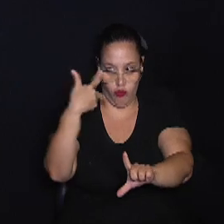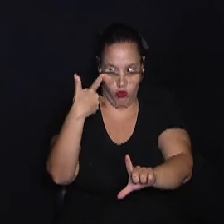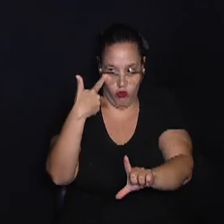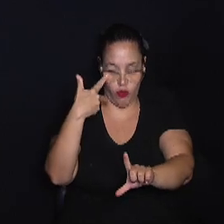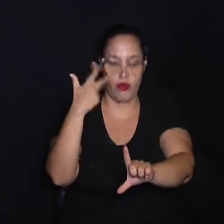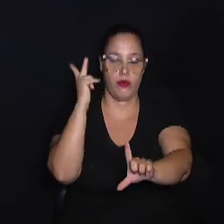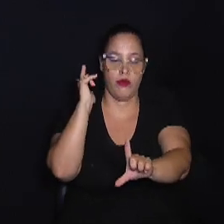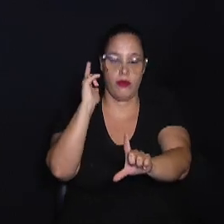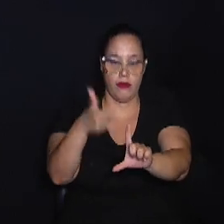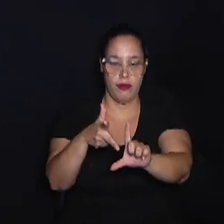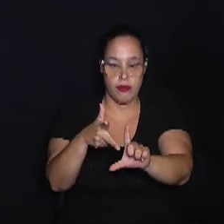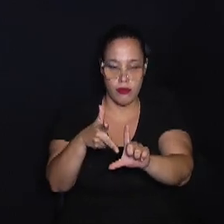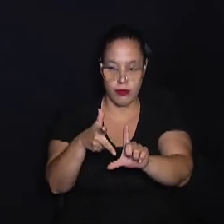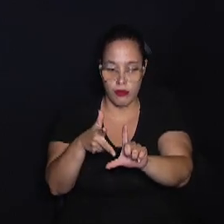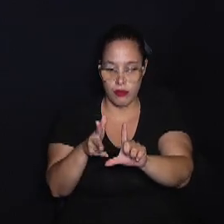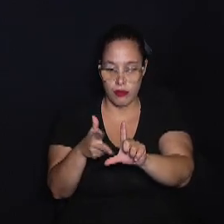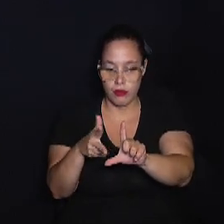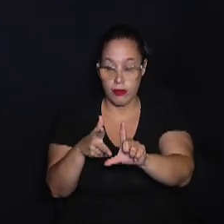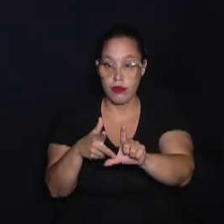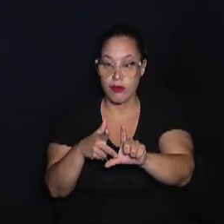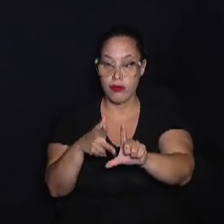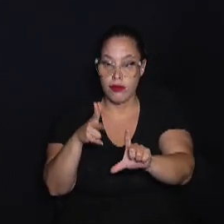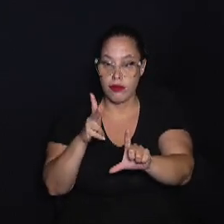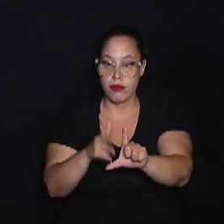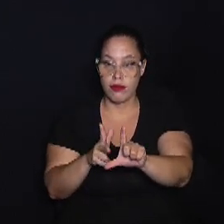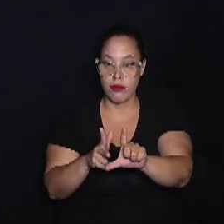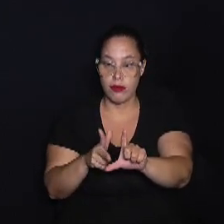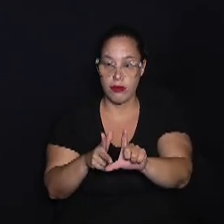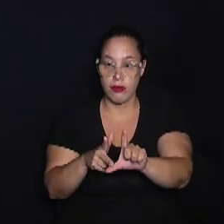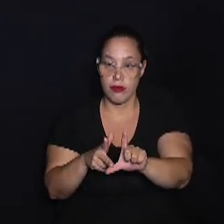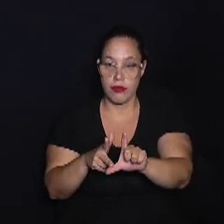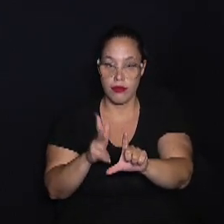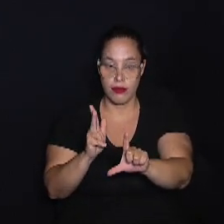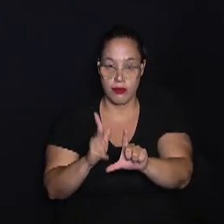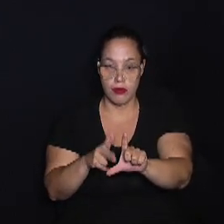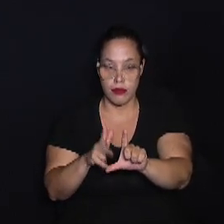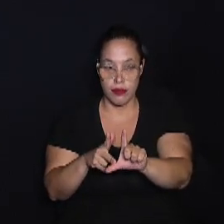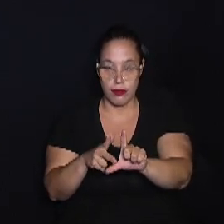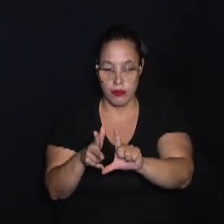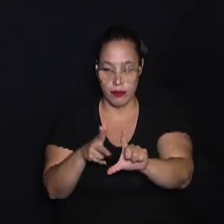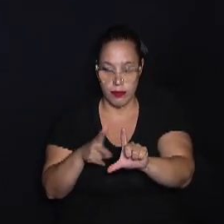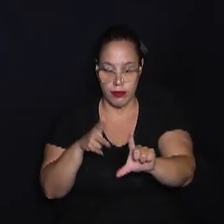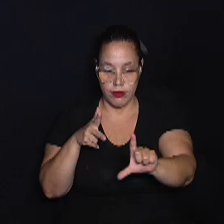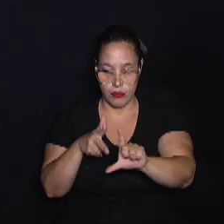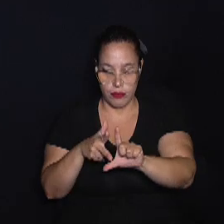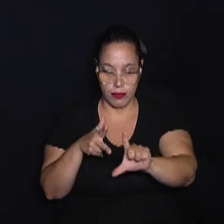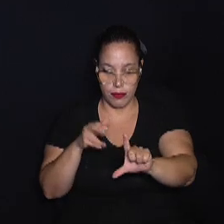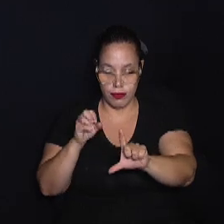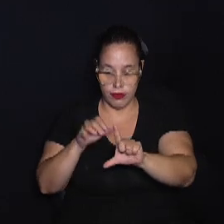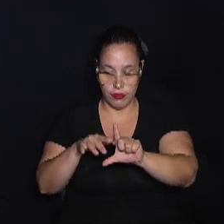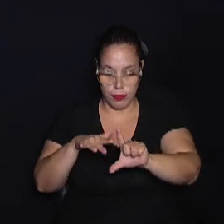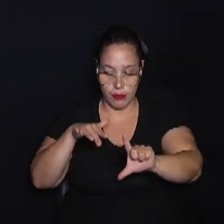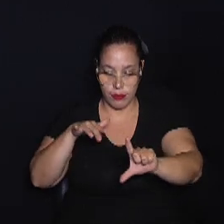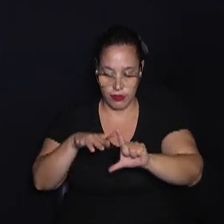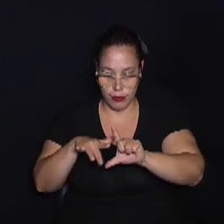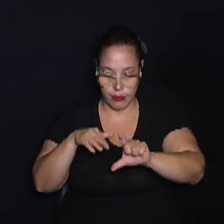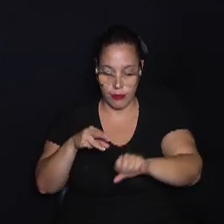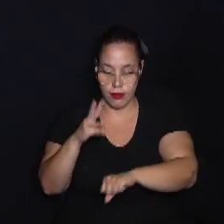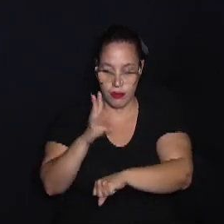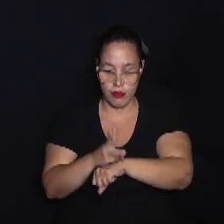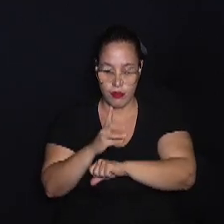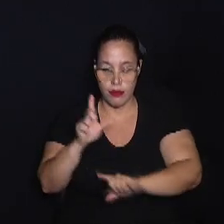foto e você vai apontar a câmera do celular aqui ó para este k code porque aí já vai aparecer uma mensagem na sua